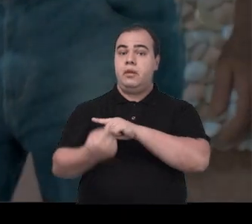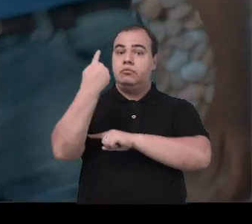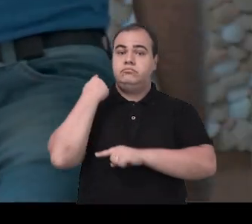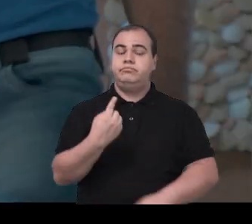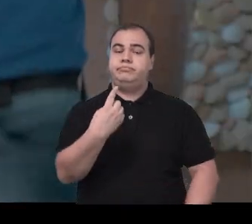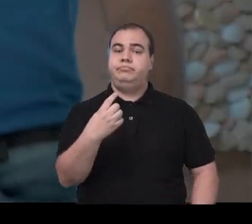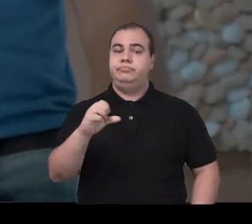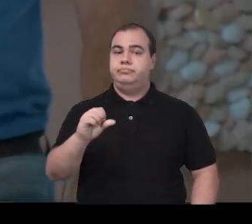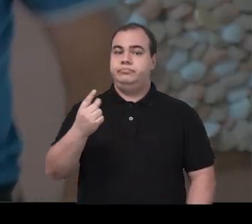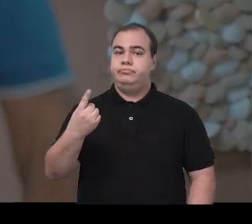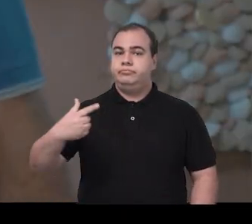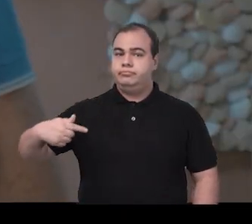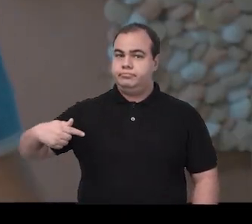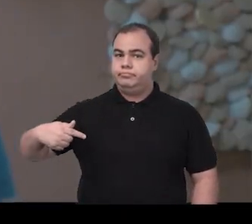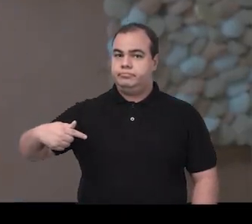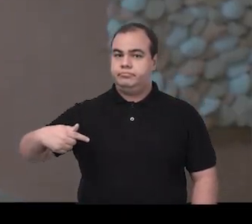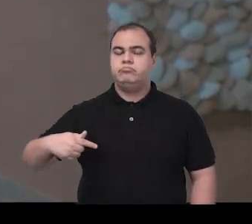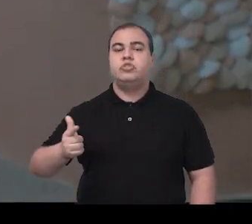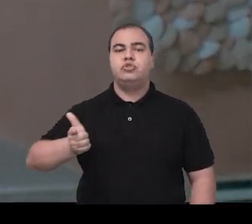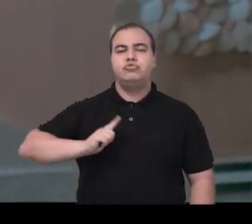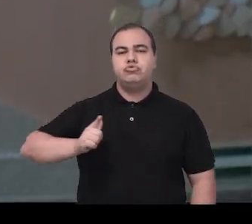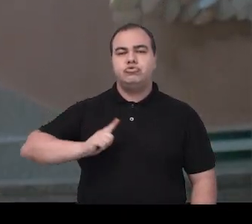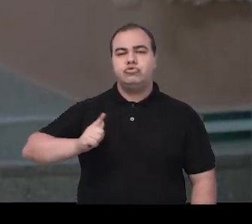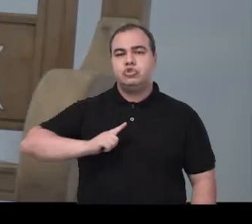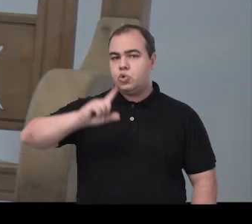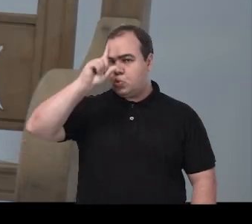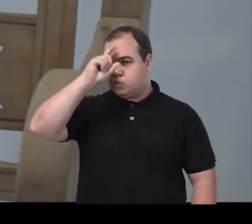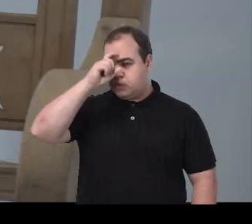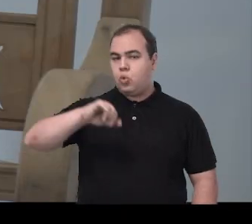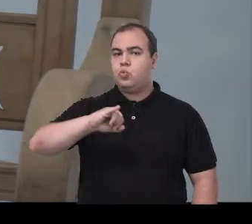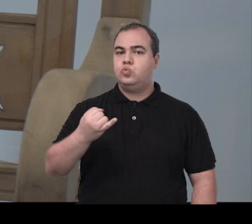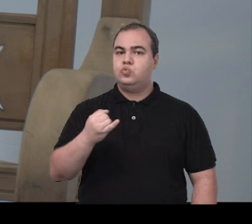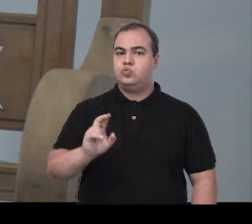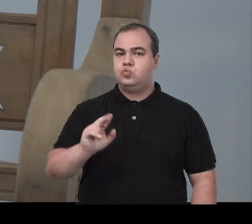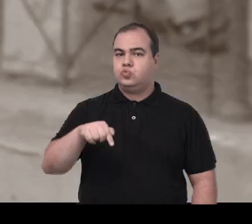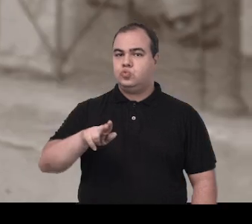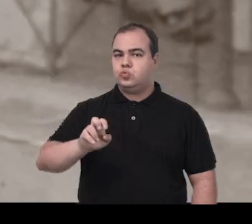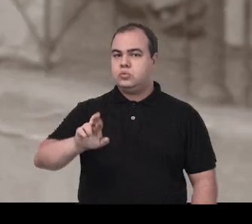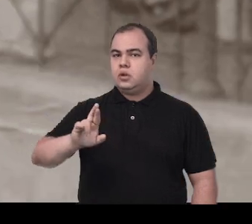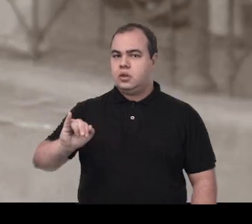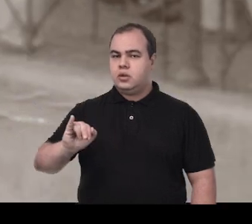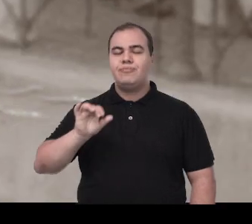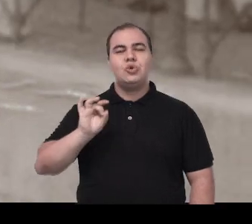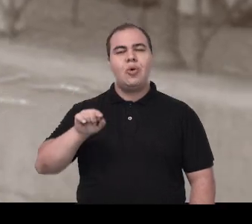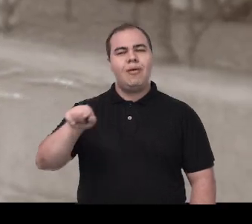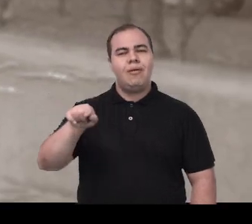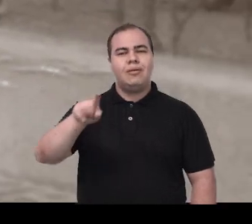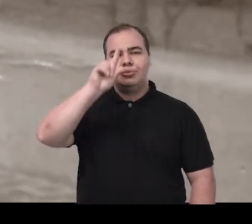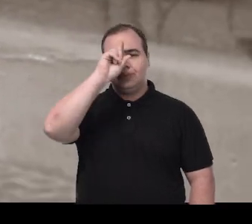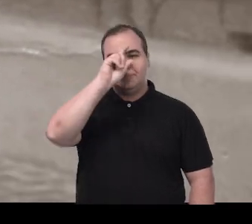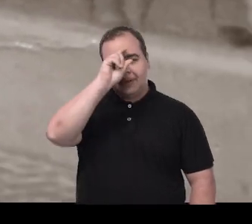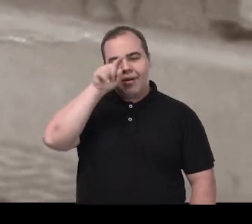Na época de 1917, existia o Hospital do Juqueri. Só que